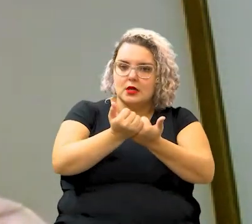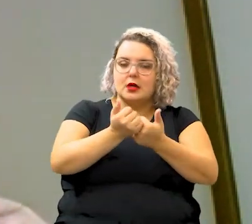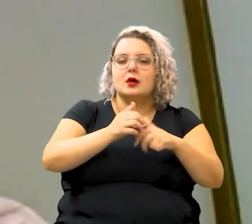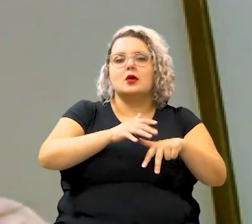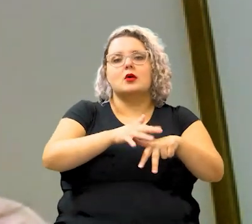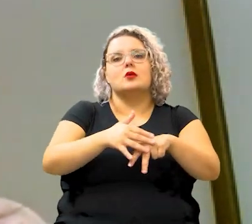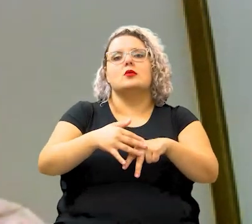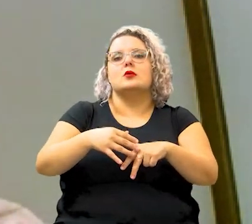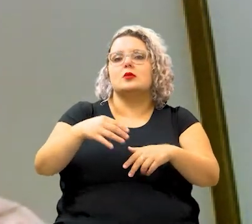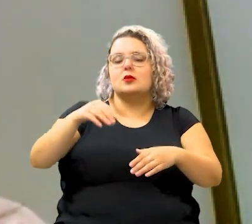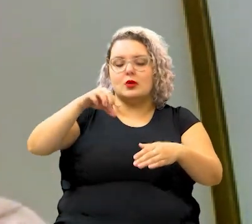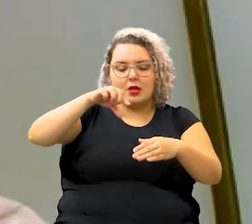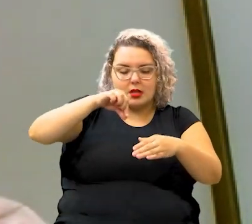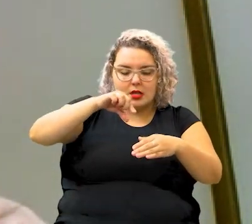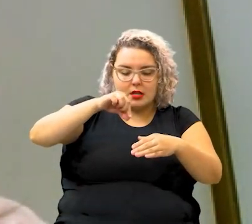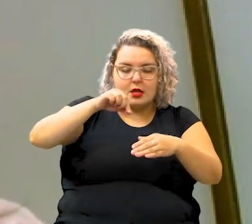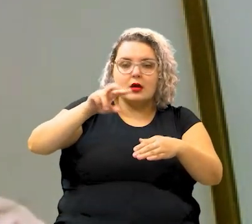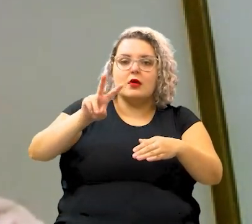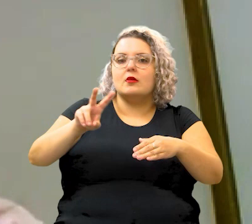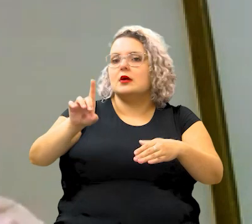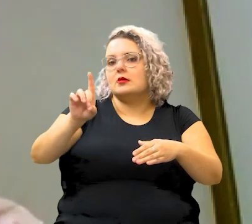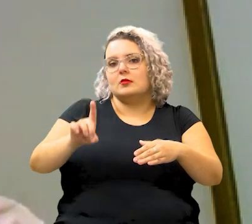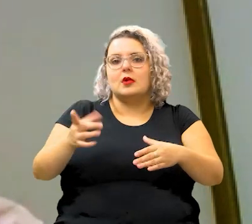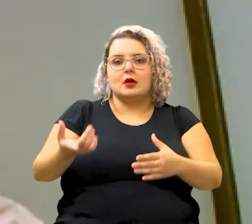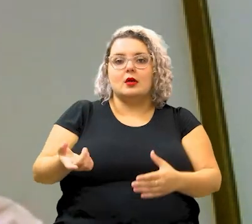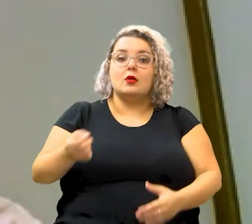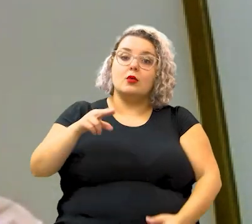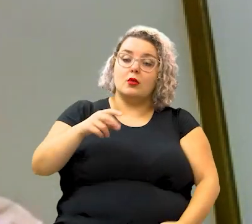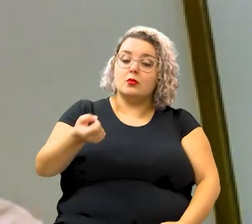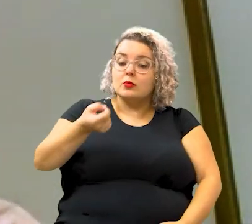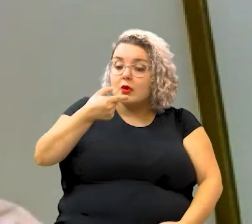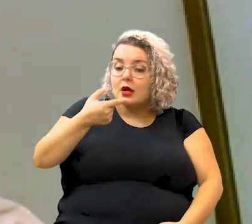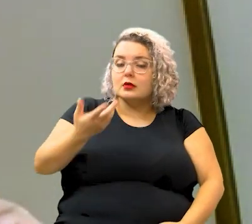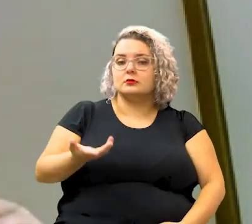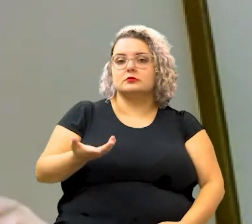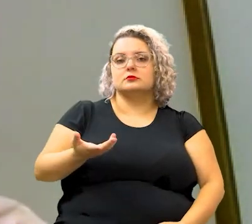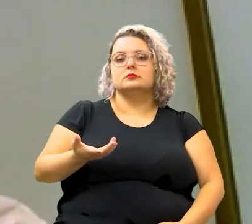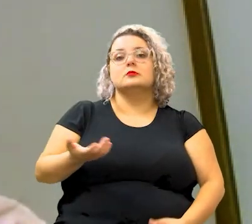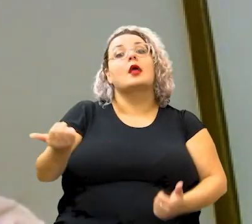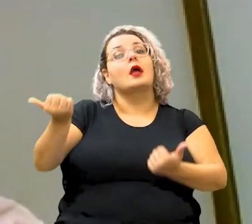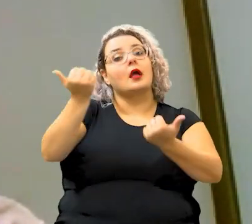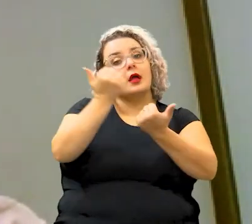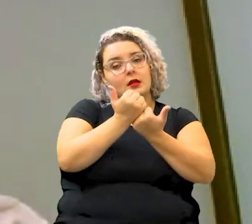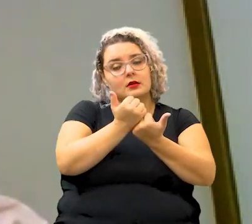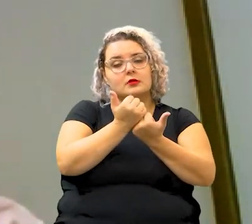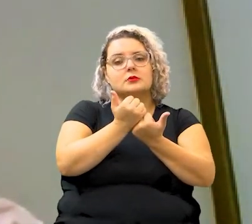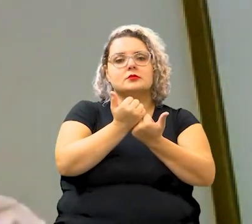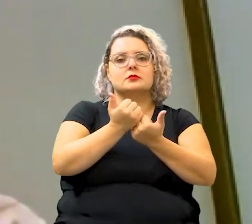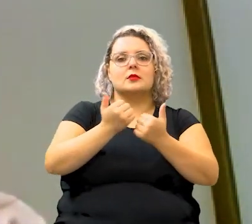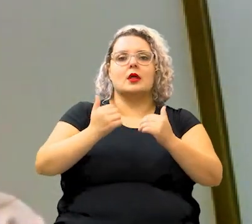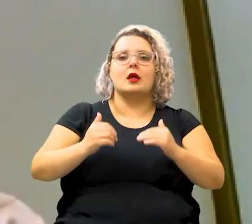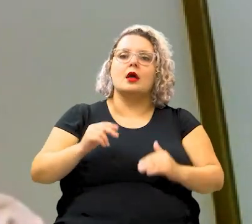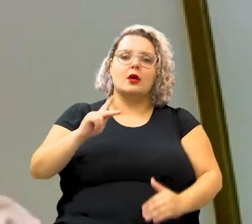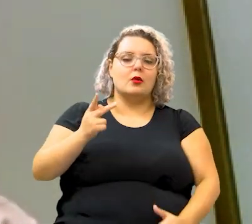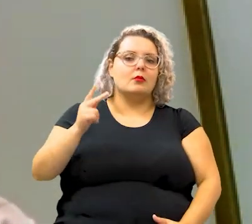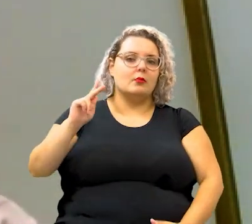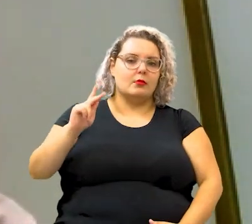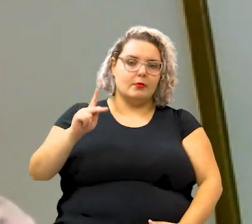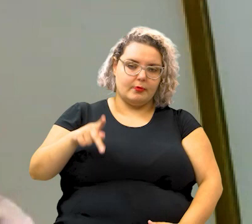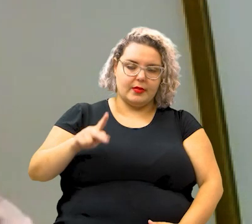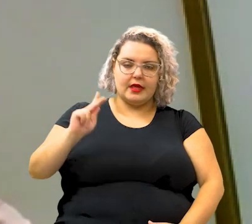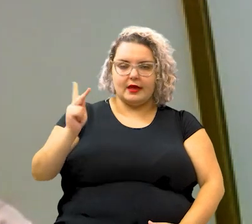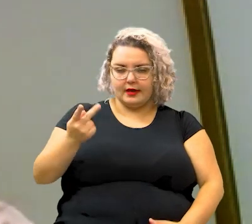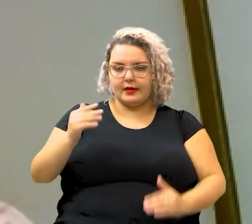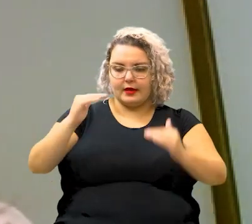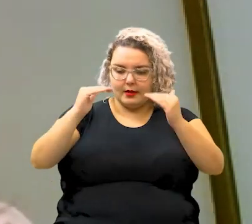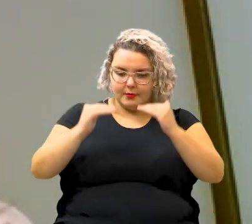o paciente vai tomar as gotinhas de vitamina D ou a vitamina D em cápsula, repõe a vitamina D, o pTH abaixa e volta a funcionar